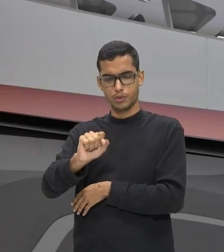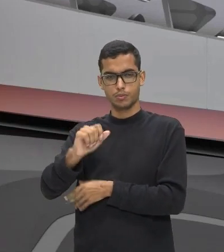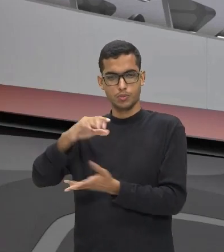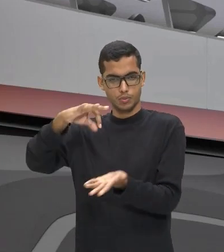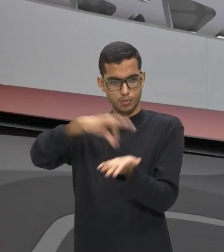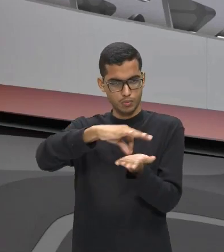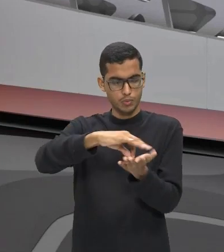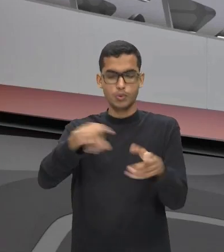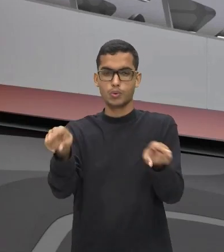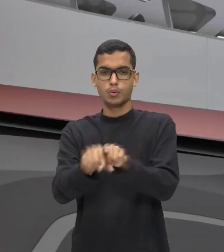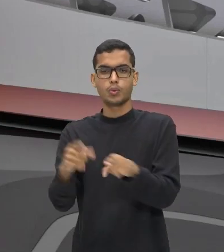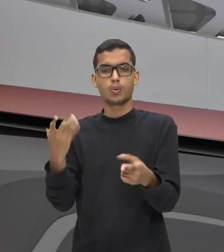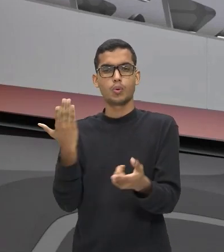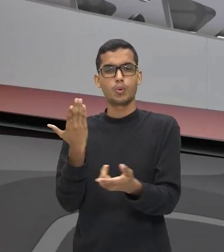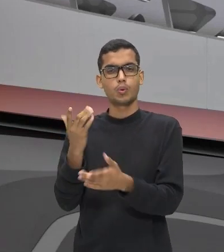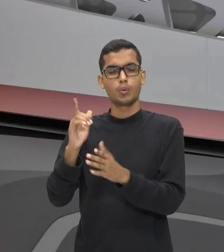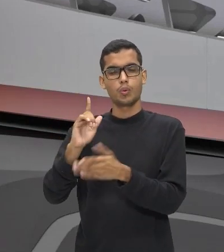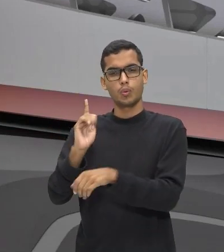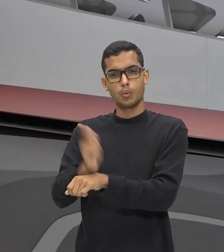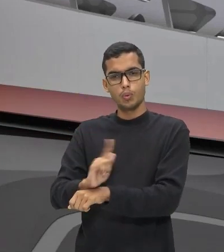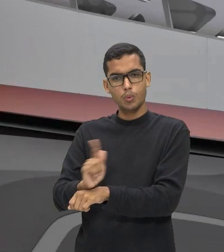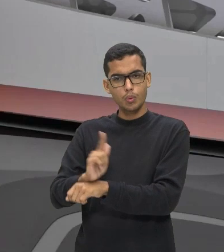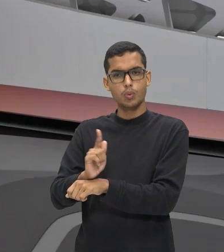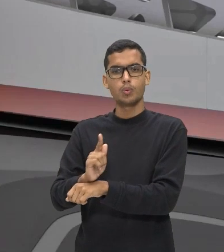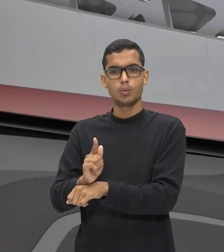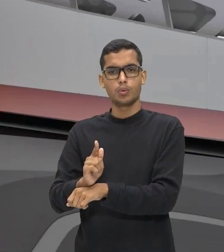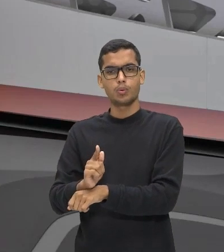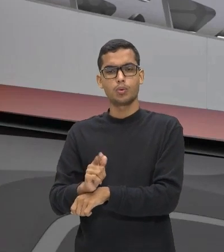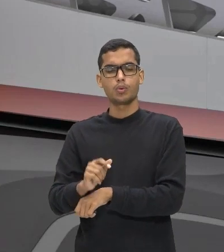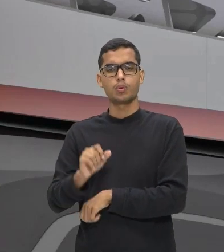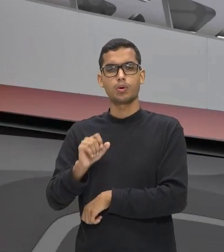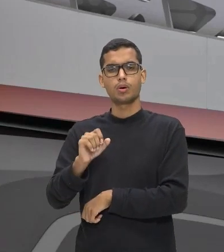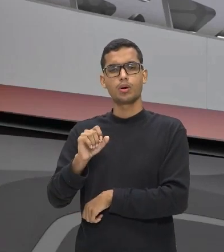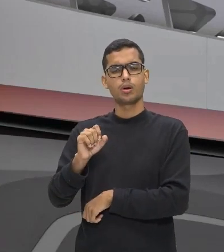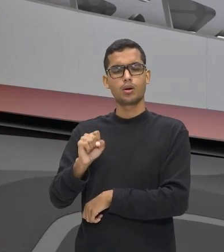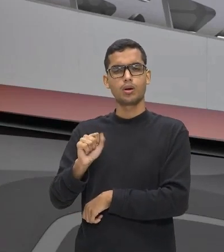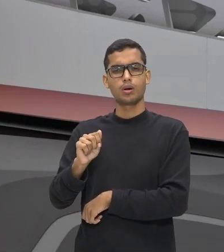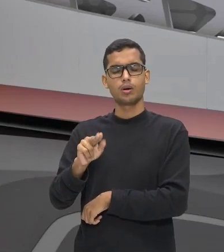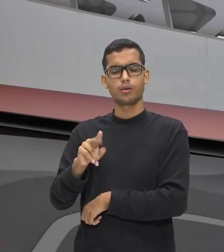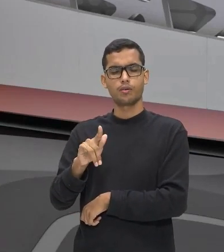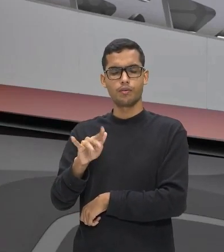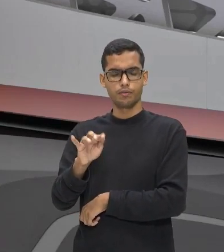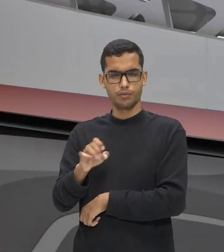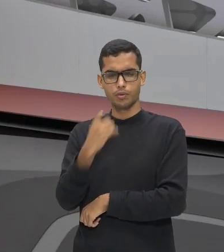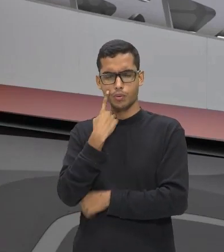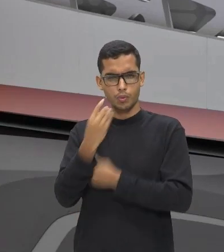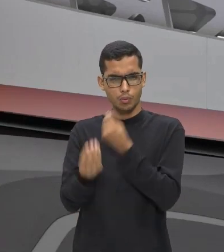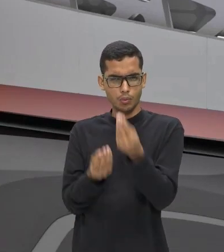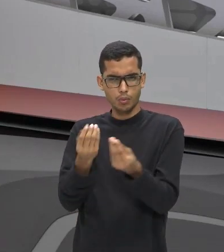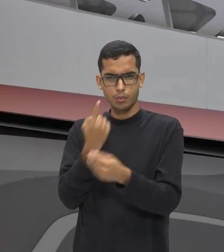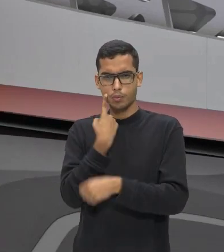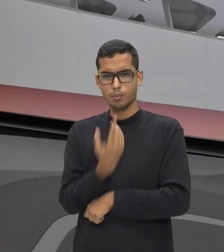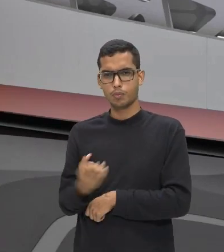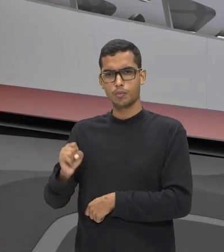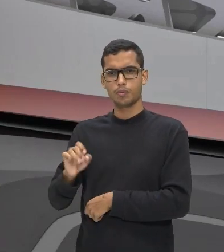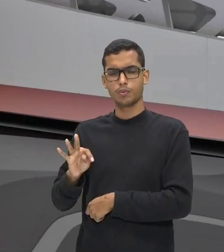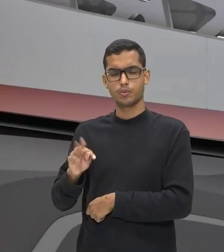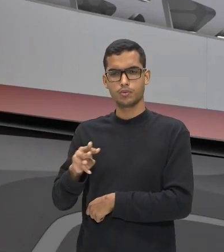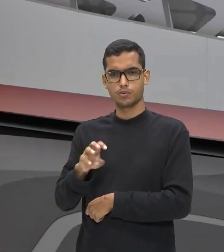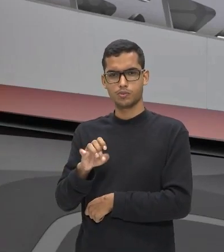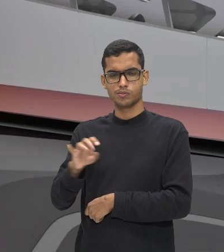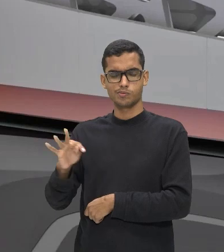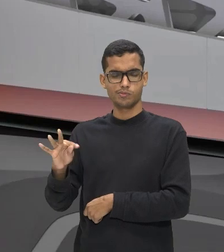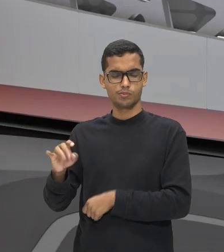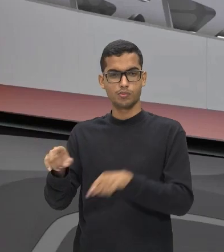eu vou trazer para vocês essa informação do Google Earth. E a gente já começa trazendo a informação do Brasil. Então, analisa comigo